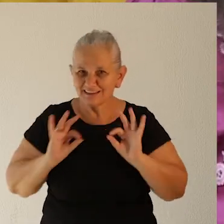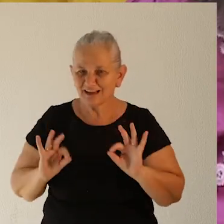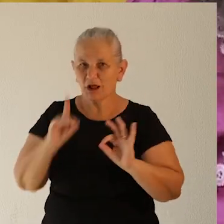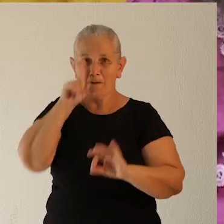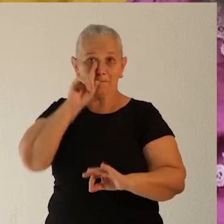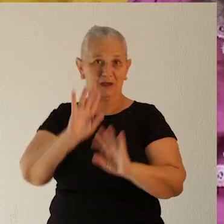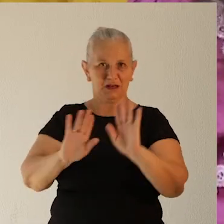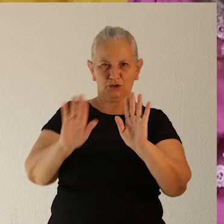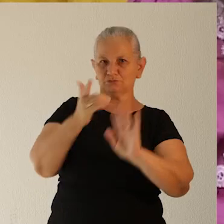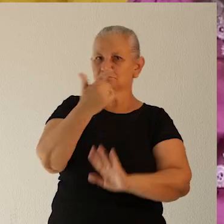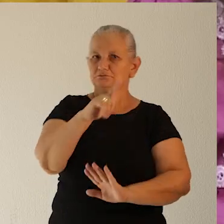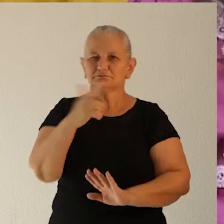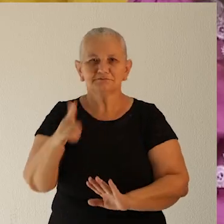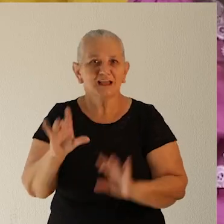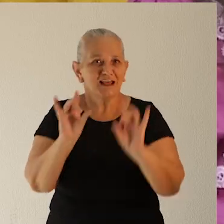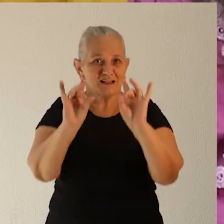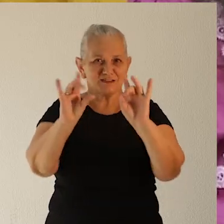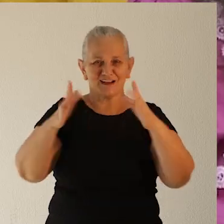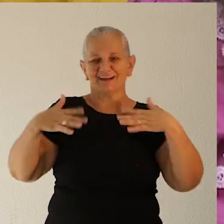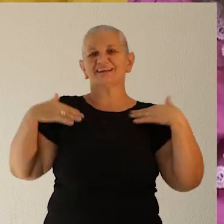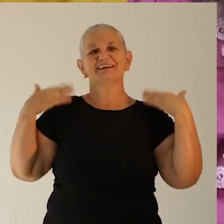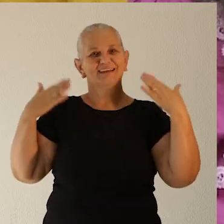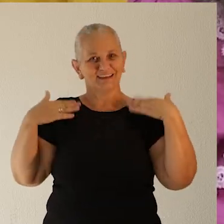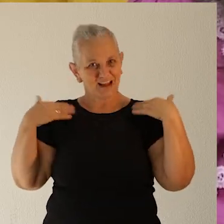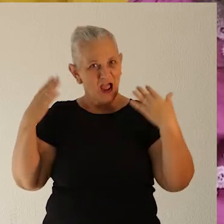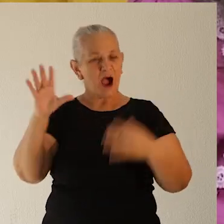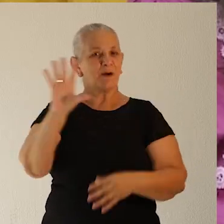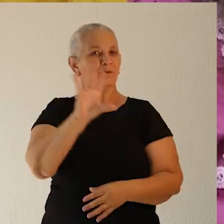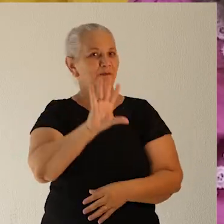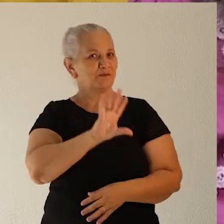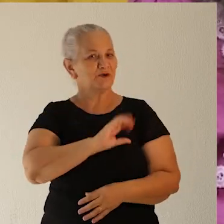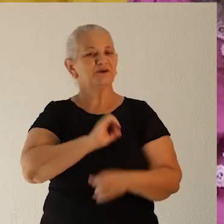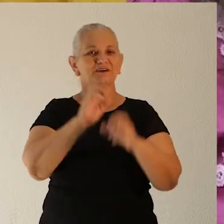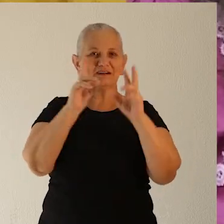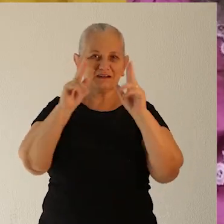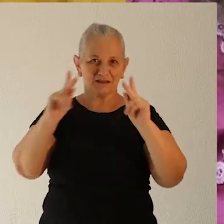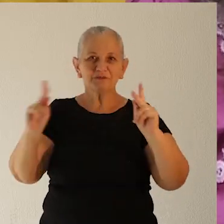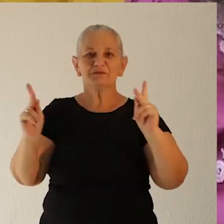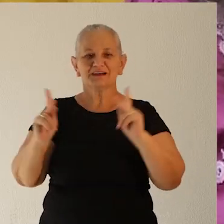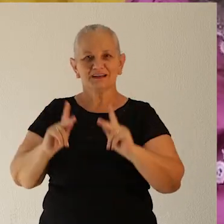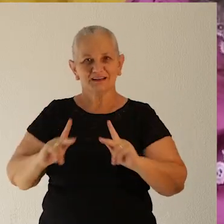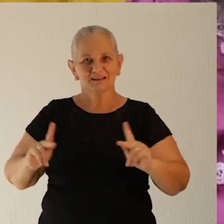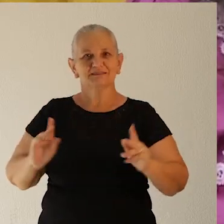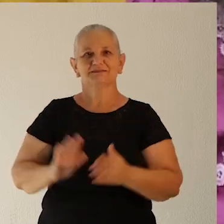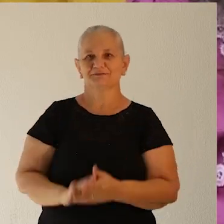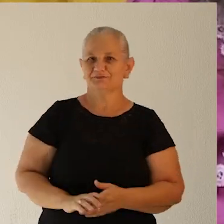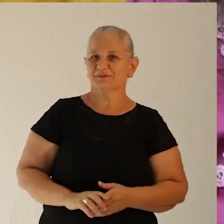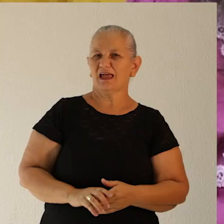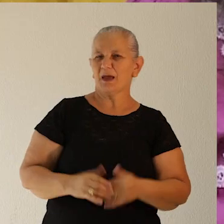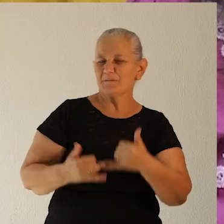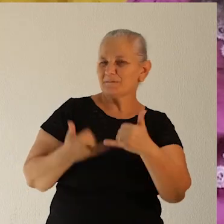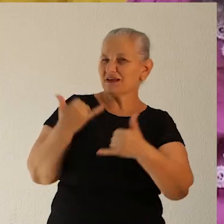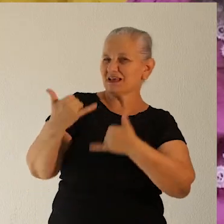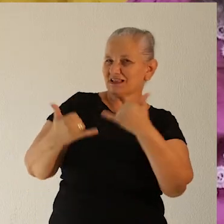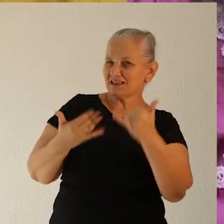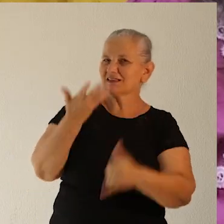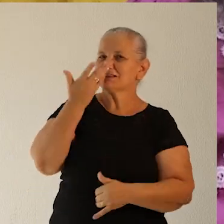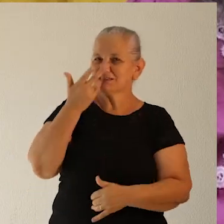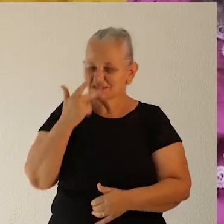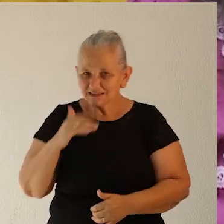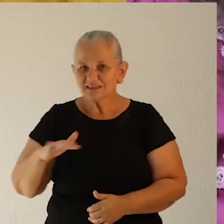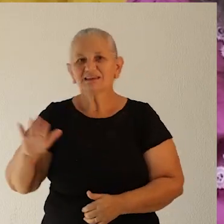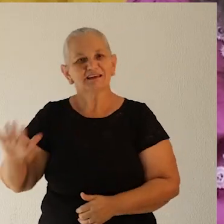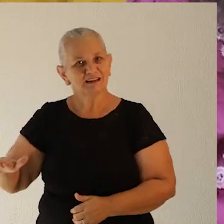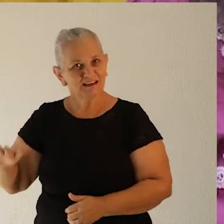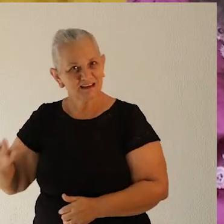não havia, era só alegria de um mundo de amor e paz. São algumas brincadeiras de criança